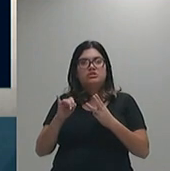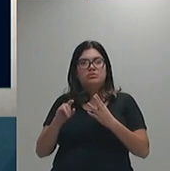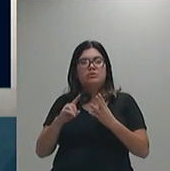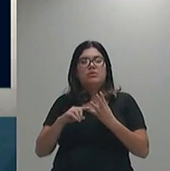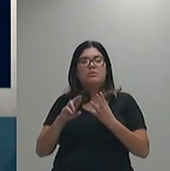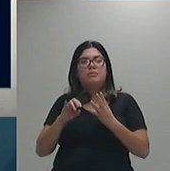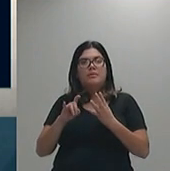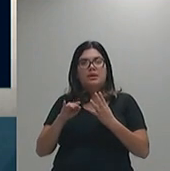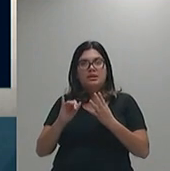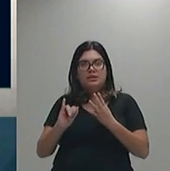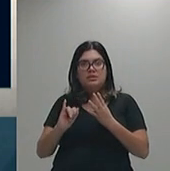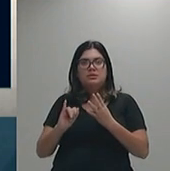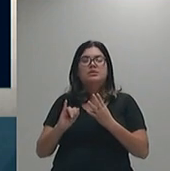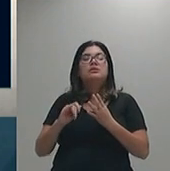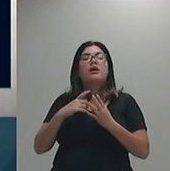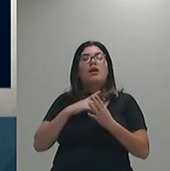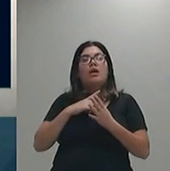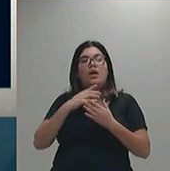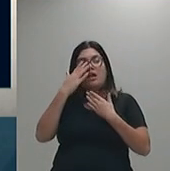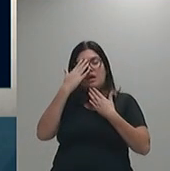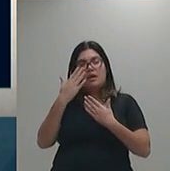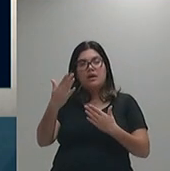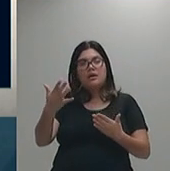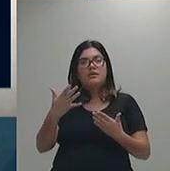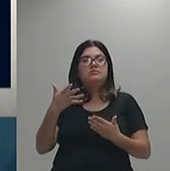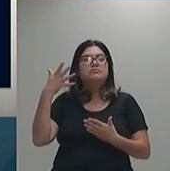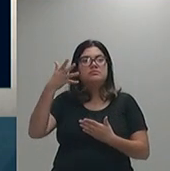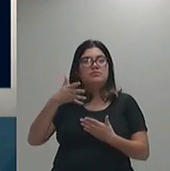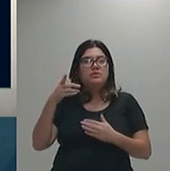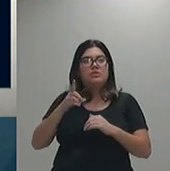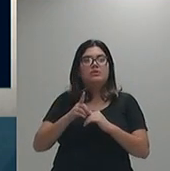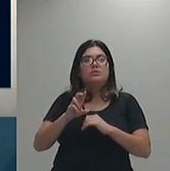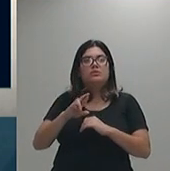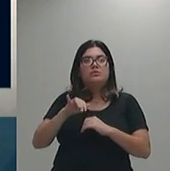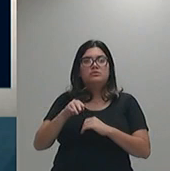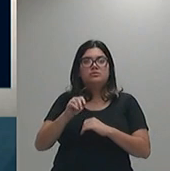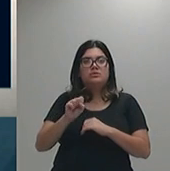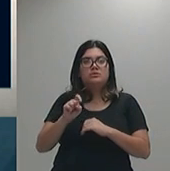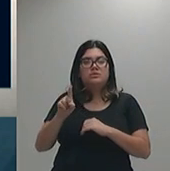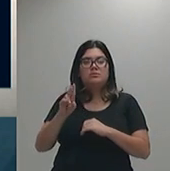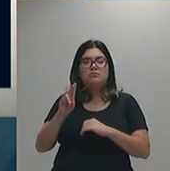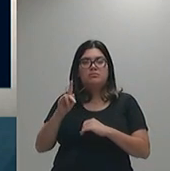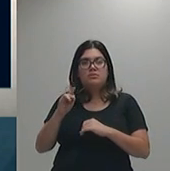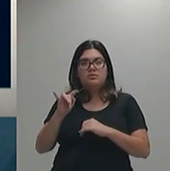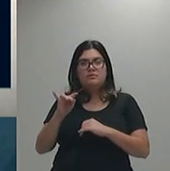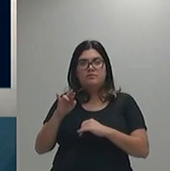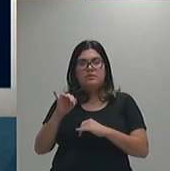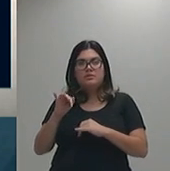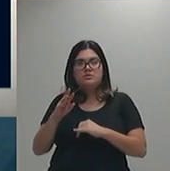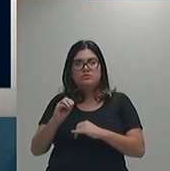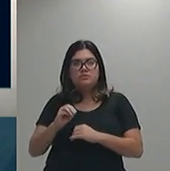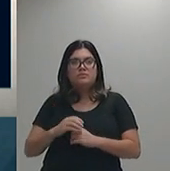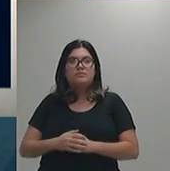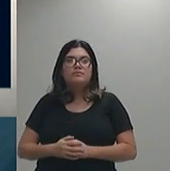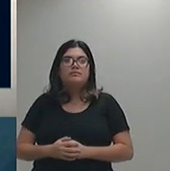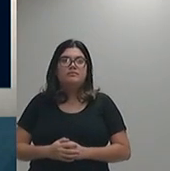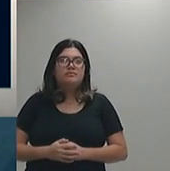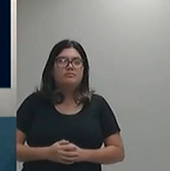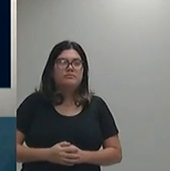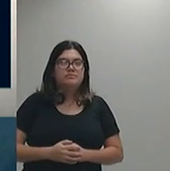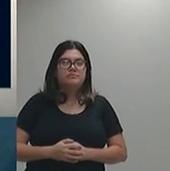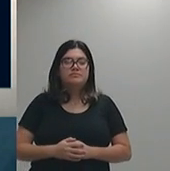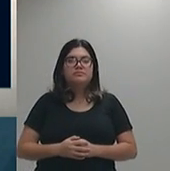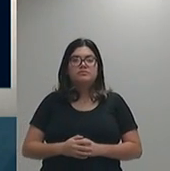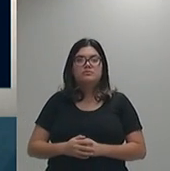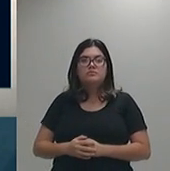agradeço a manifestação do Dr José Bonifácio procurador e no sentido da incompetência do